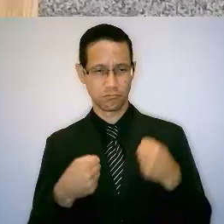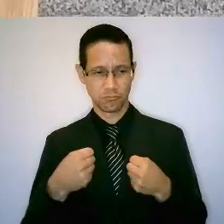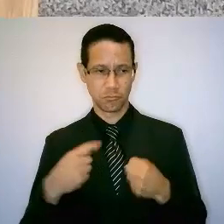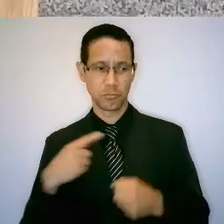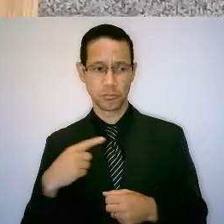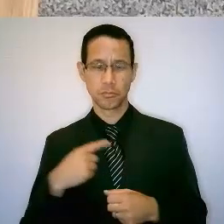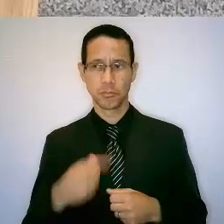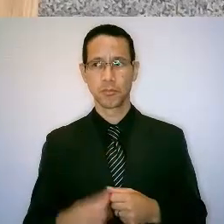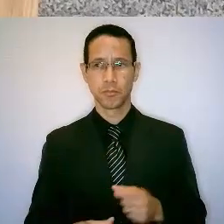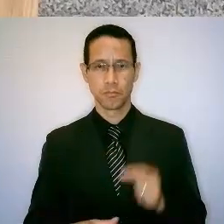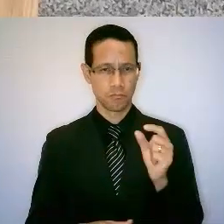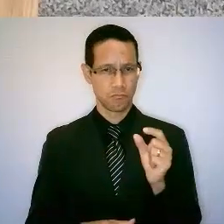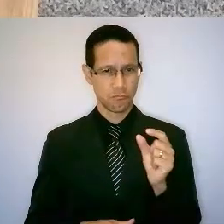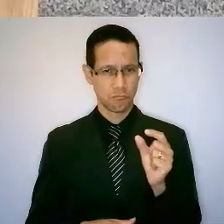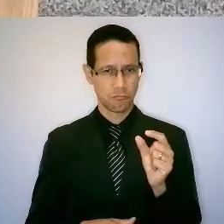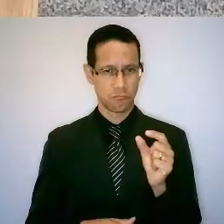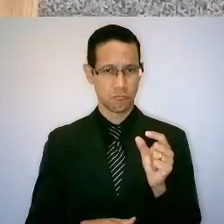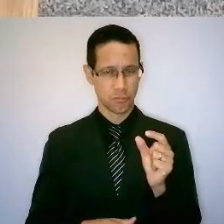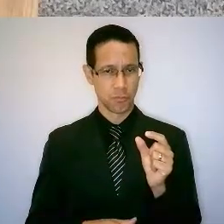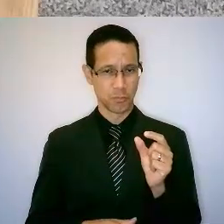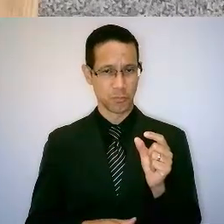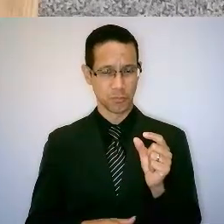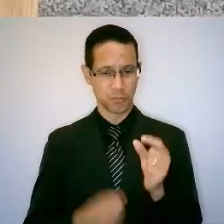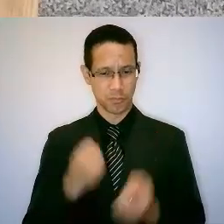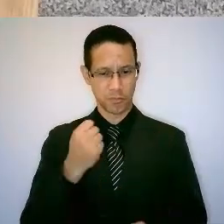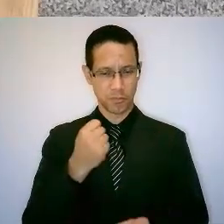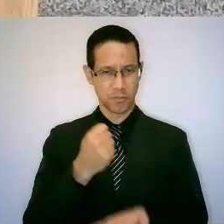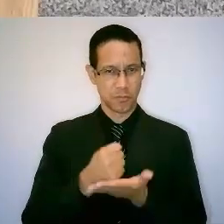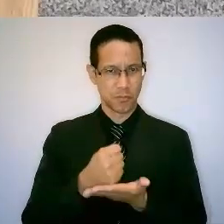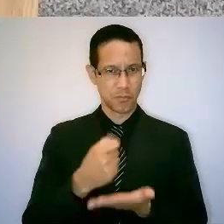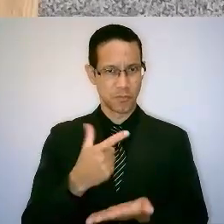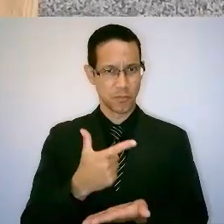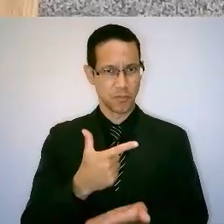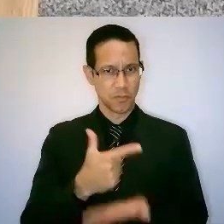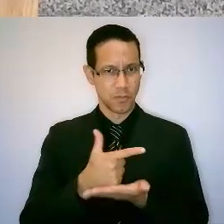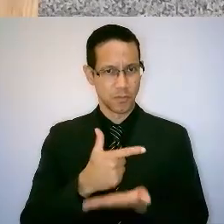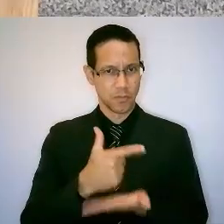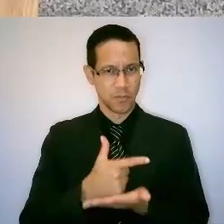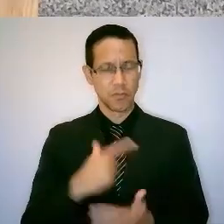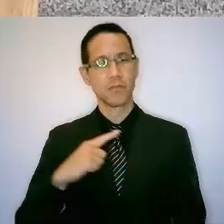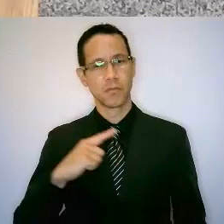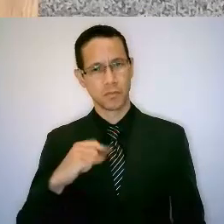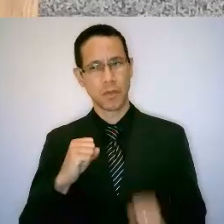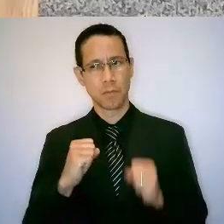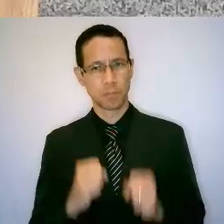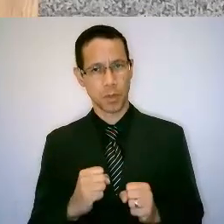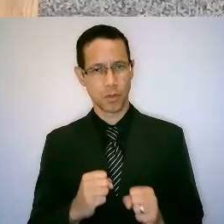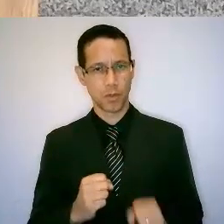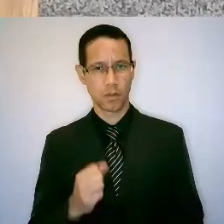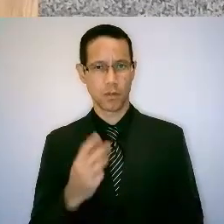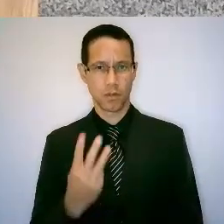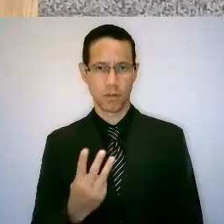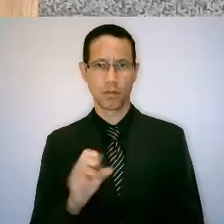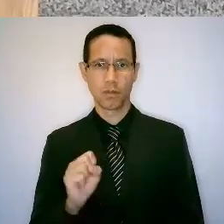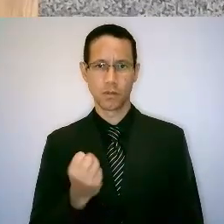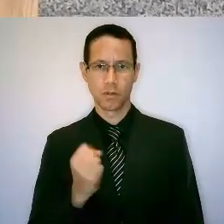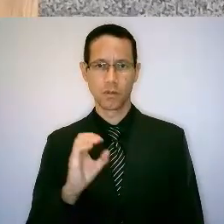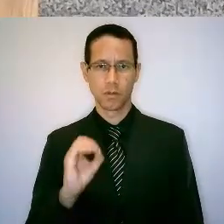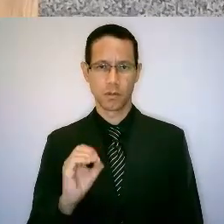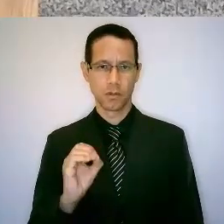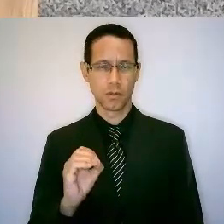um fragmento de projétil que foi detectado e se detectou que ele pode ser de uma arma 380 ou